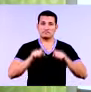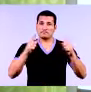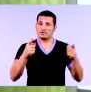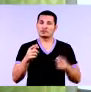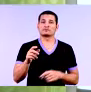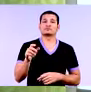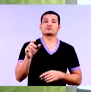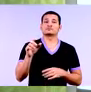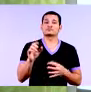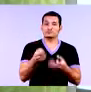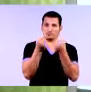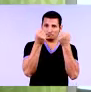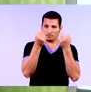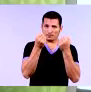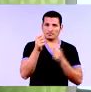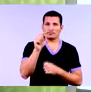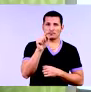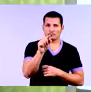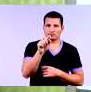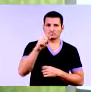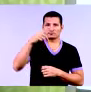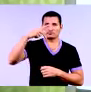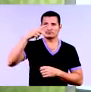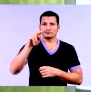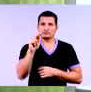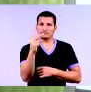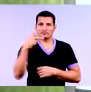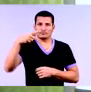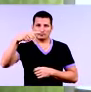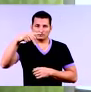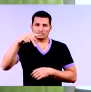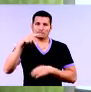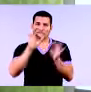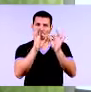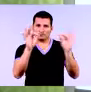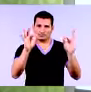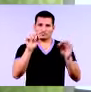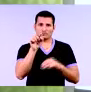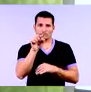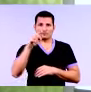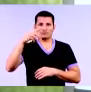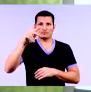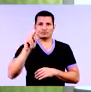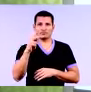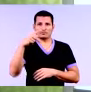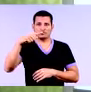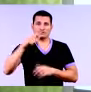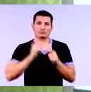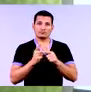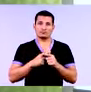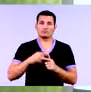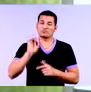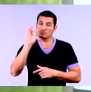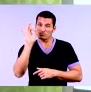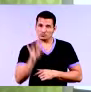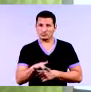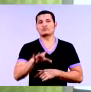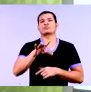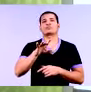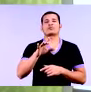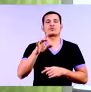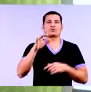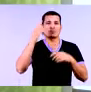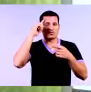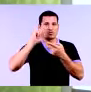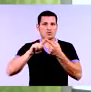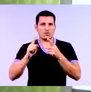extensão .php. Por quê? Porque só assim a lógica, o código que vocês colocarem dentro da